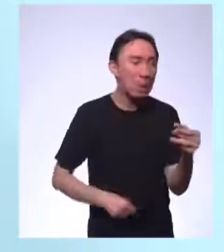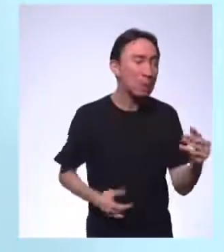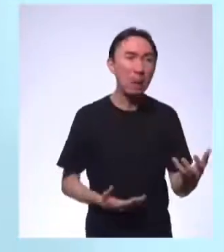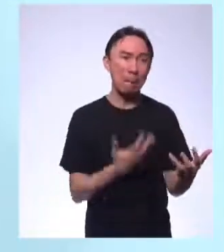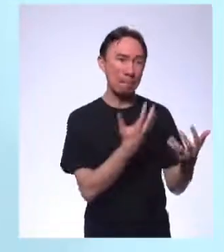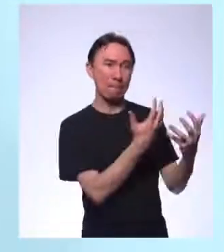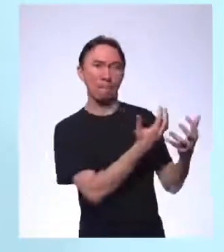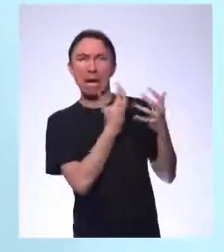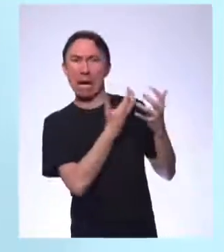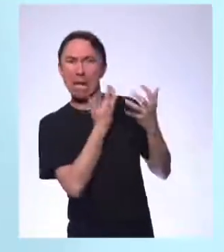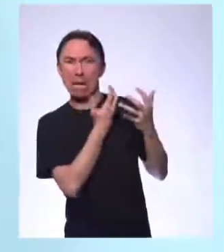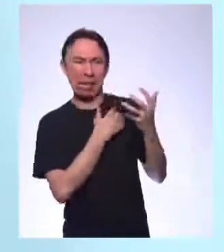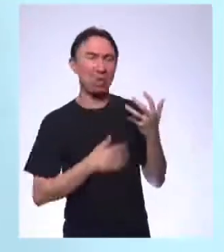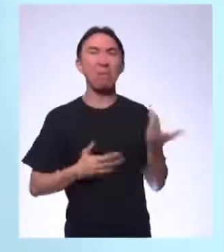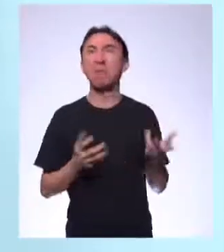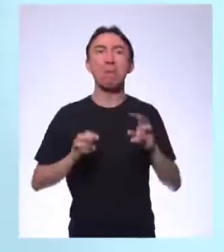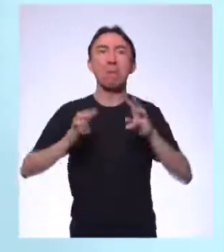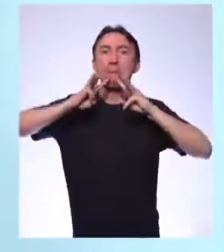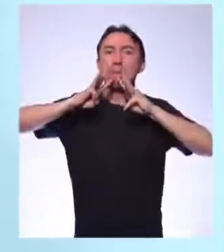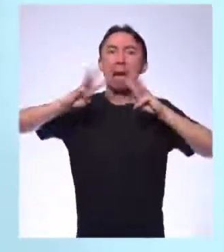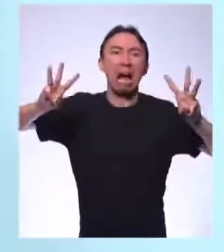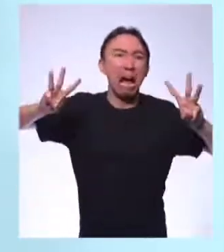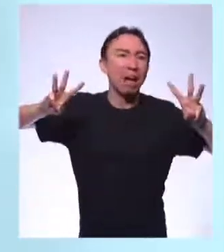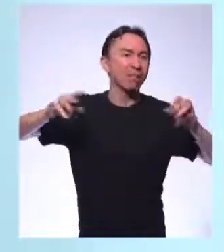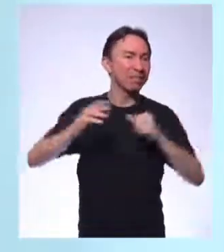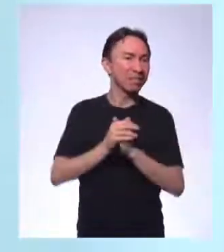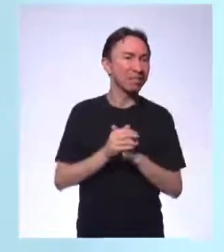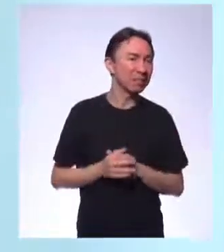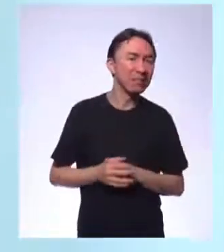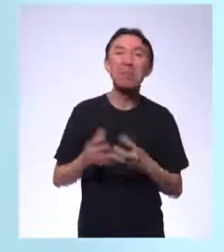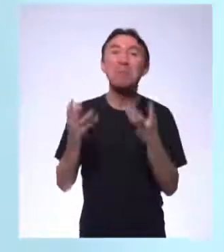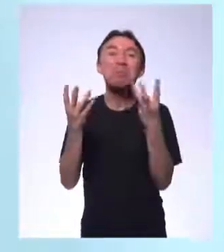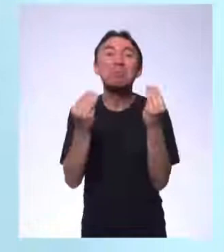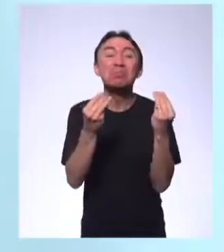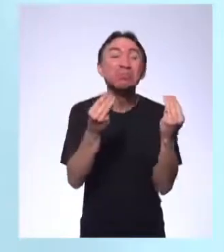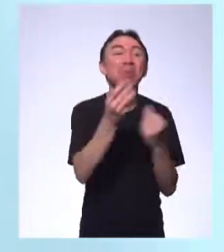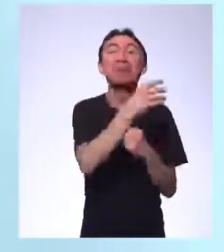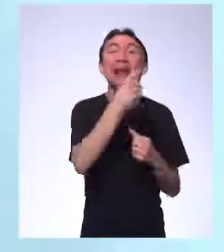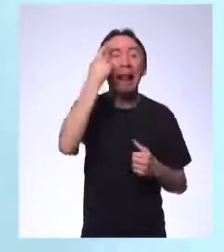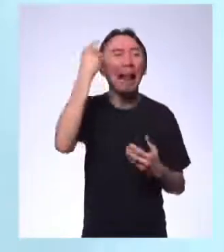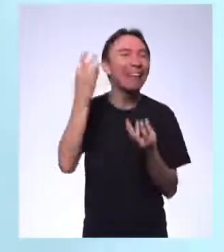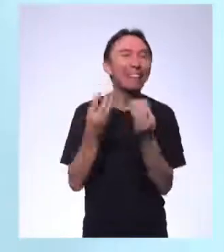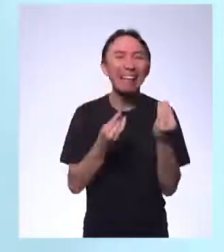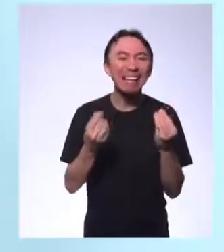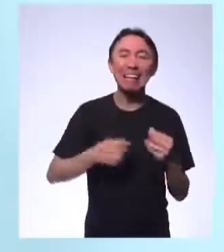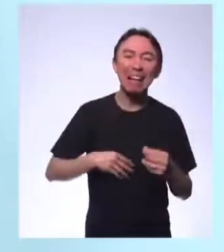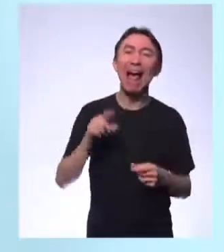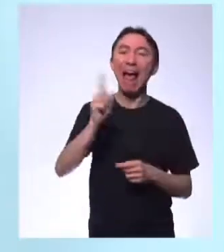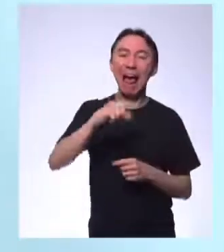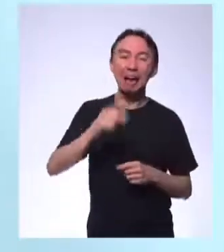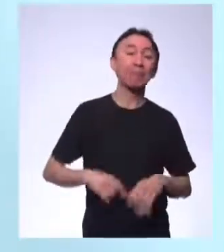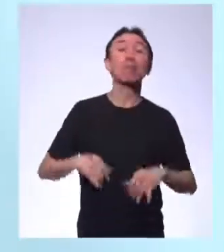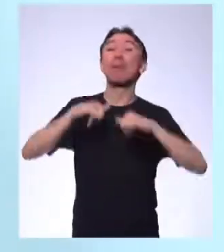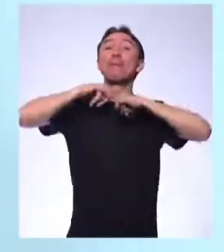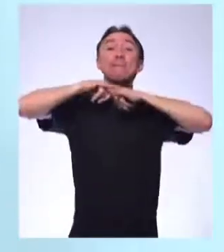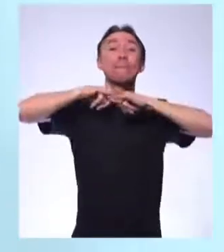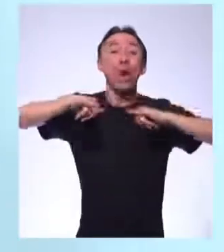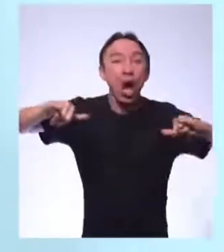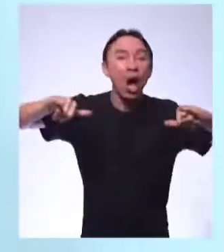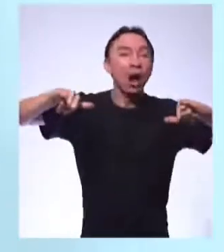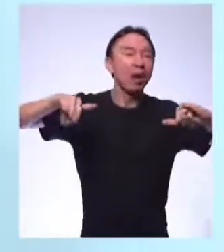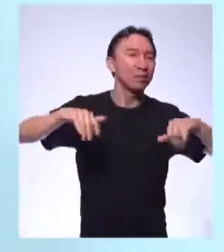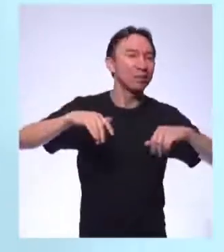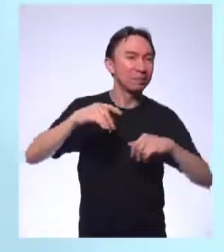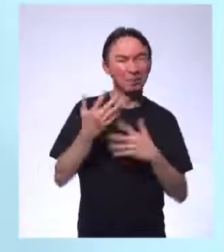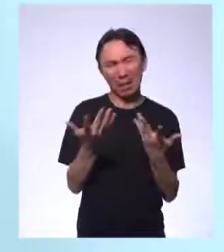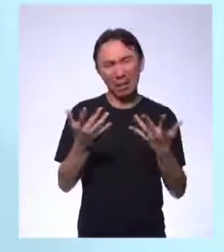se perdendo no marketing, é que muitos blogueiros são convidados, então, por empresas para fazer essa propaganda. Ou para fazer, na verdade, não seria bem